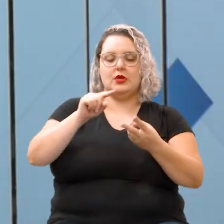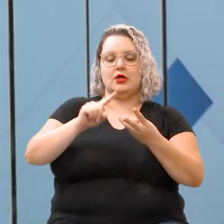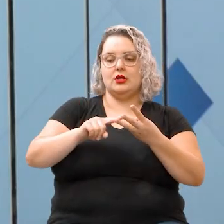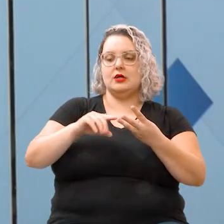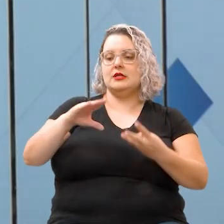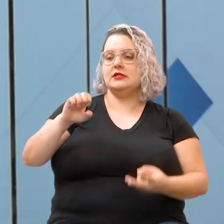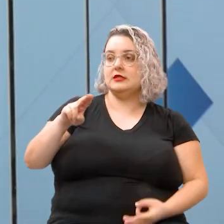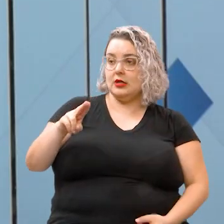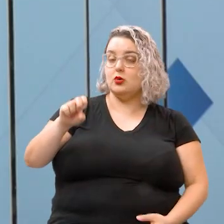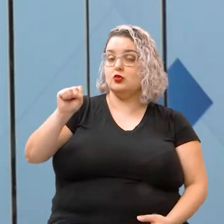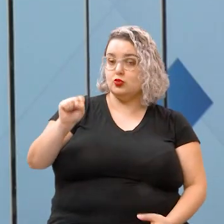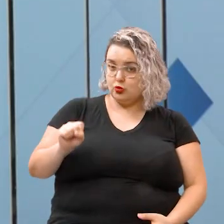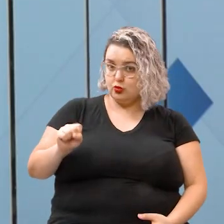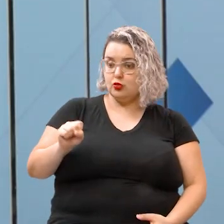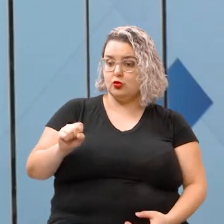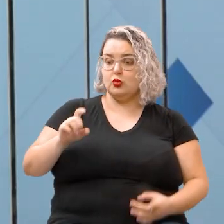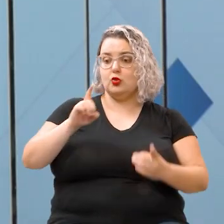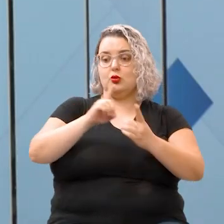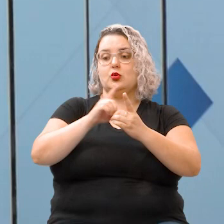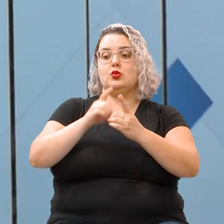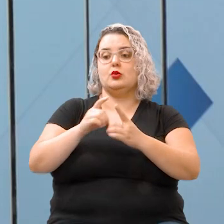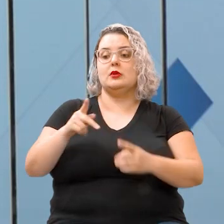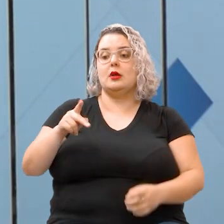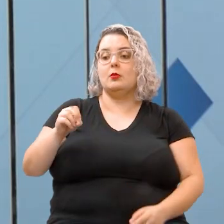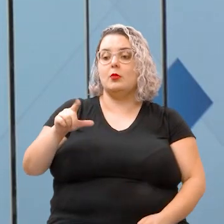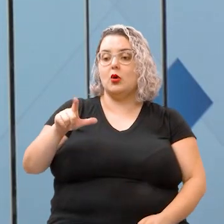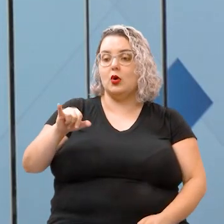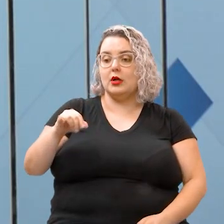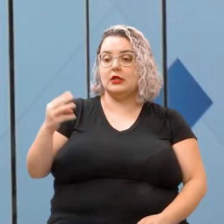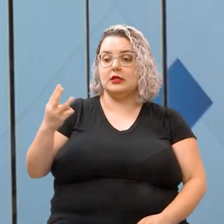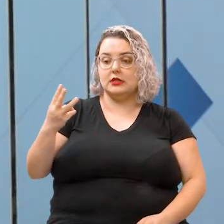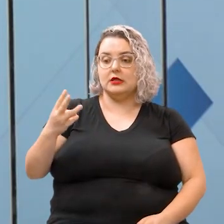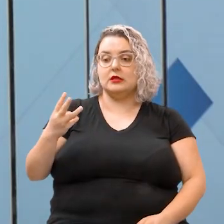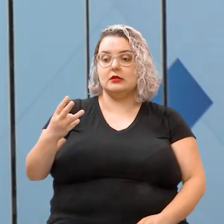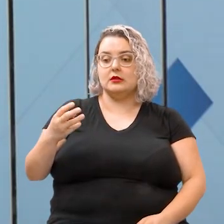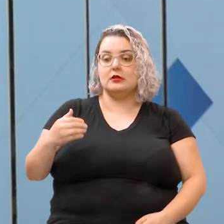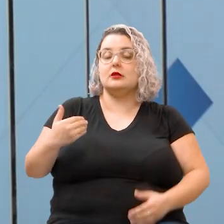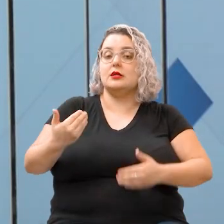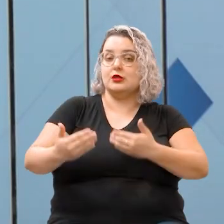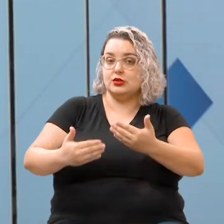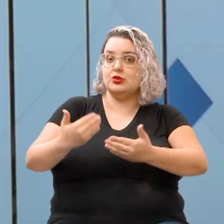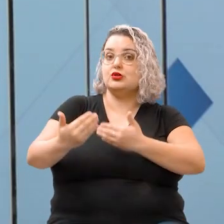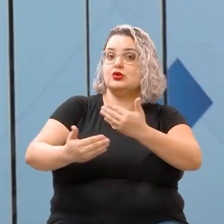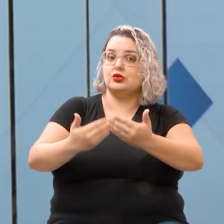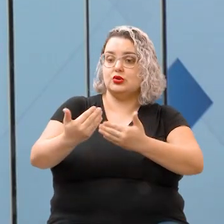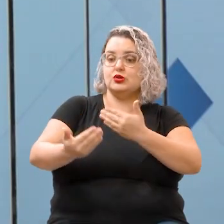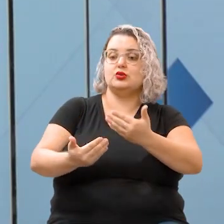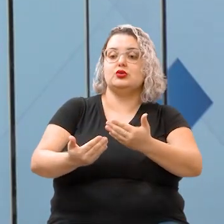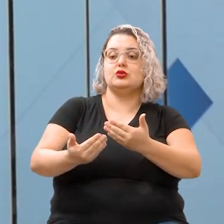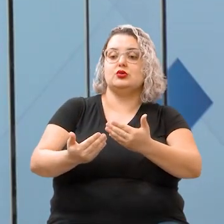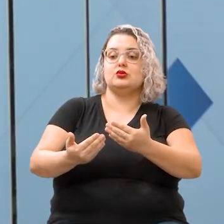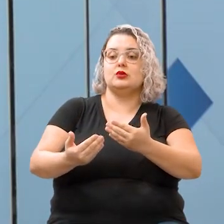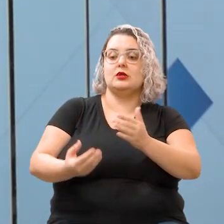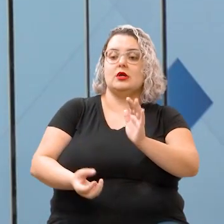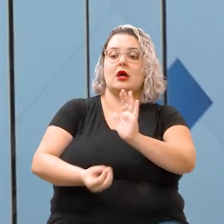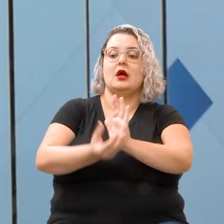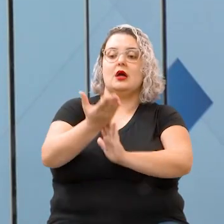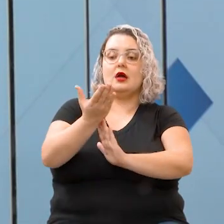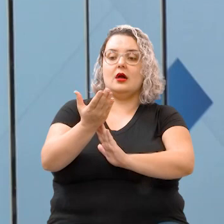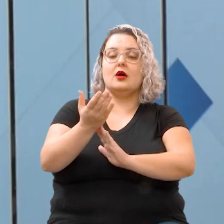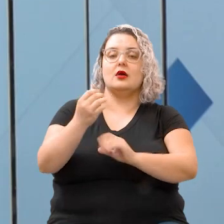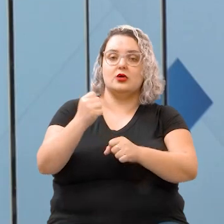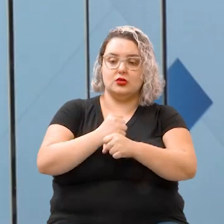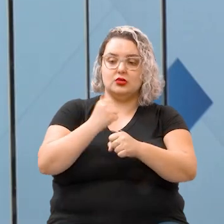CEL Sul, que está atendendo na Poli 3, e está aí em processo a formação,